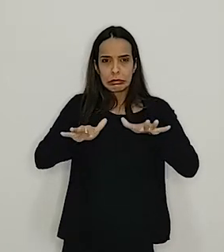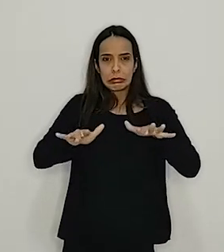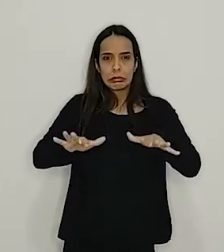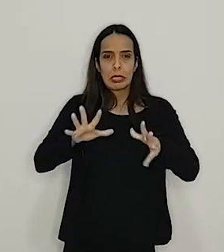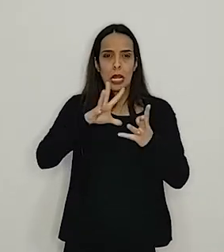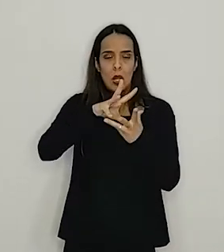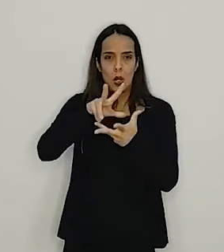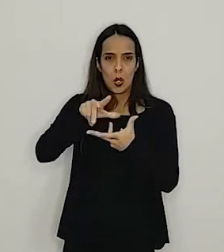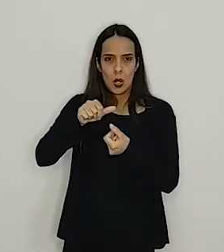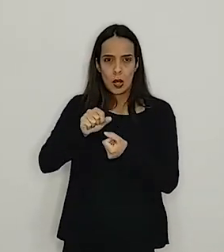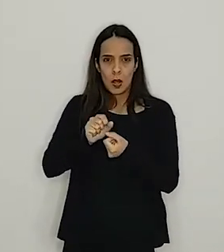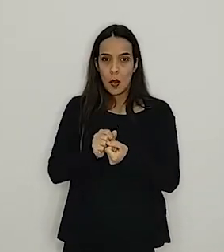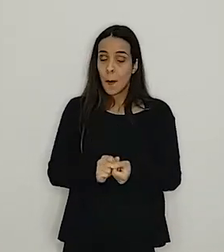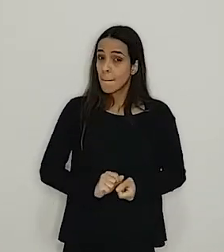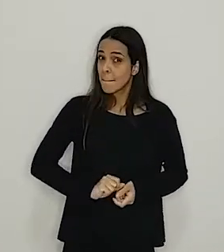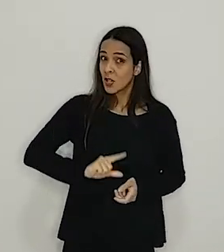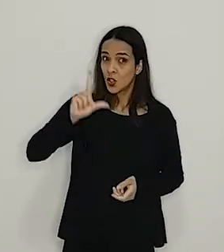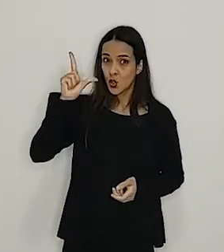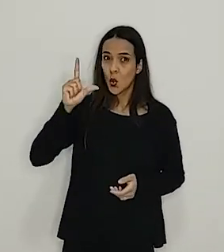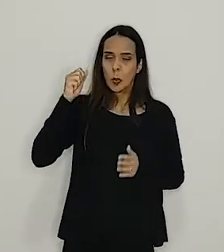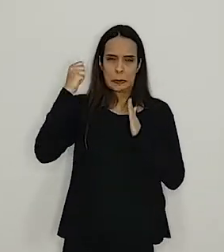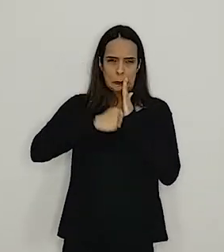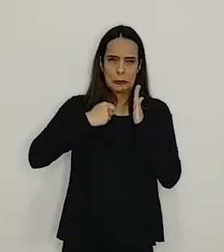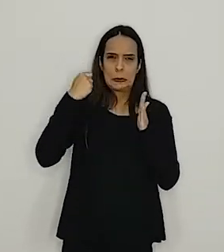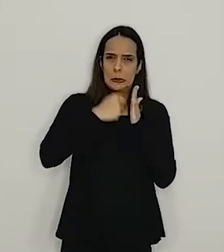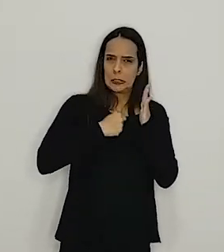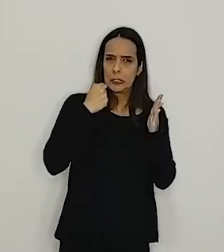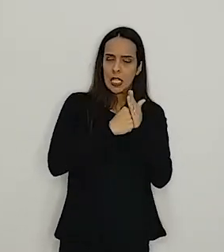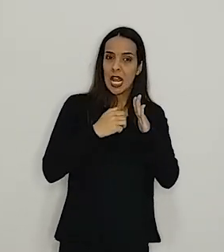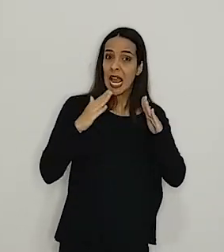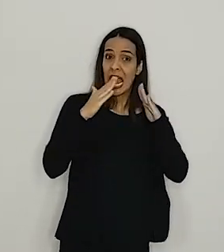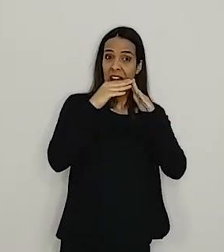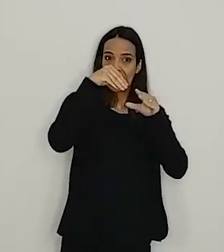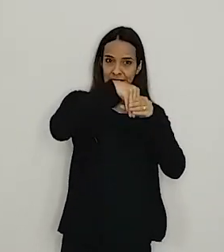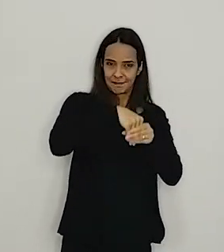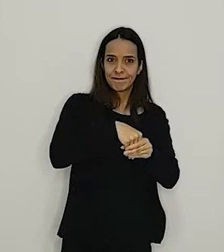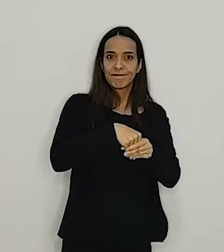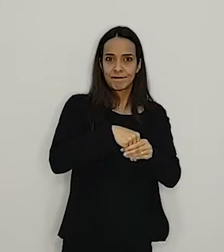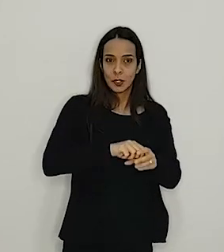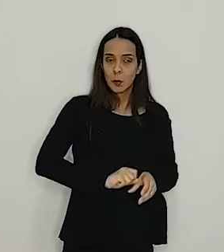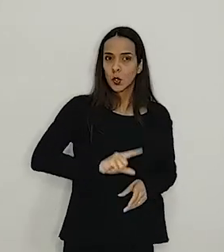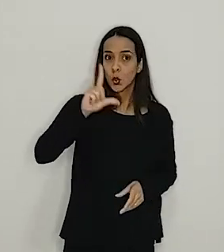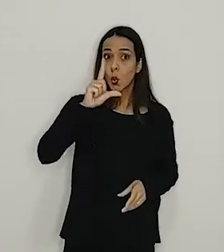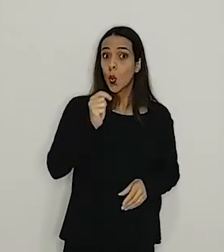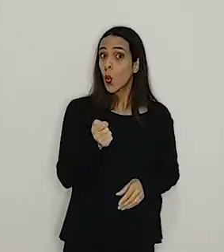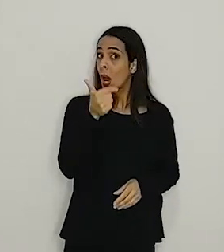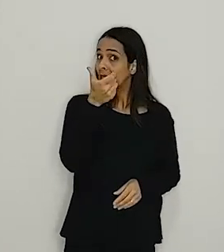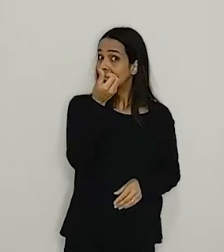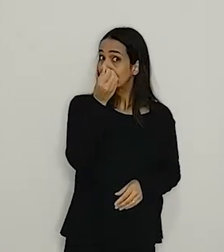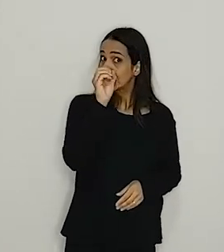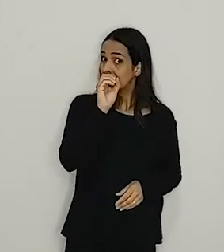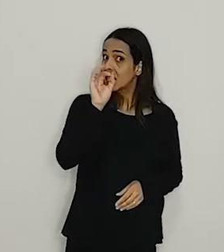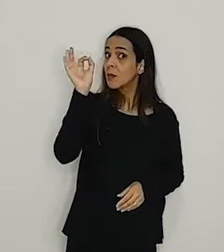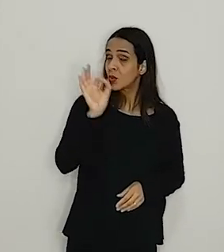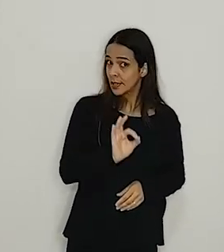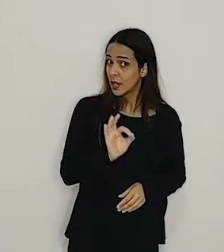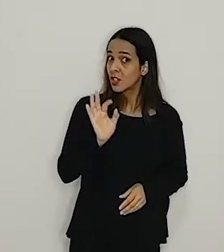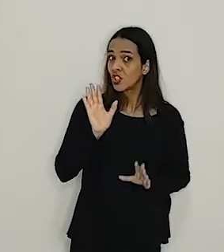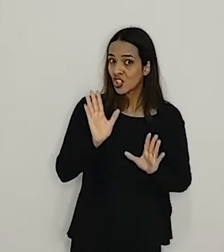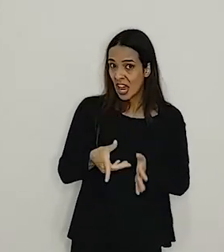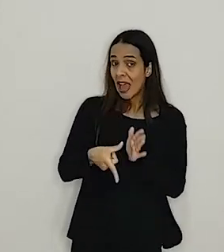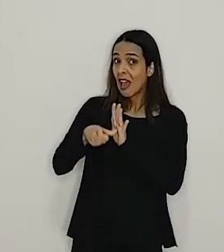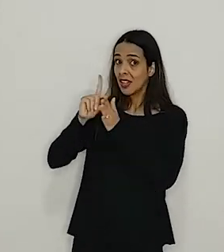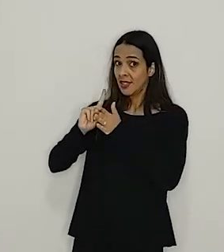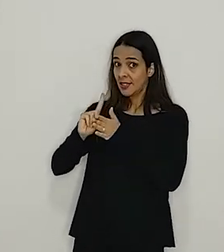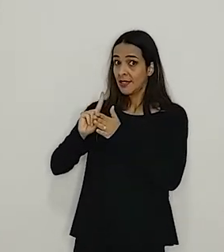do número de violência doméstica. E essa violência doméstica teve um aumento de quase 60% do que já